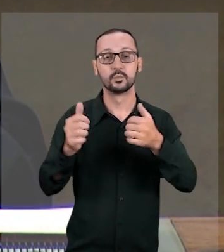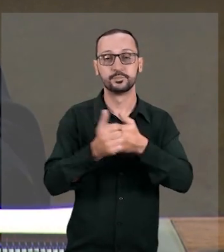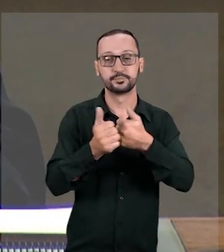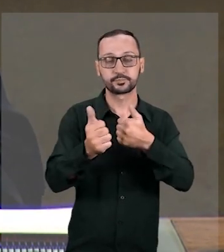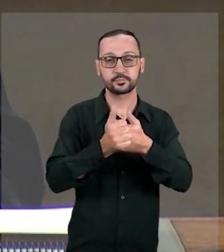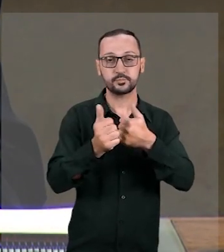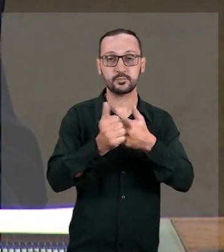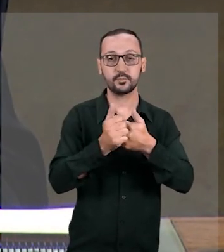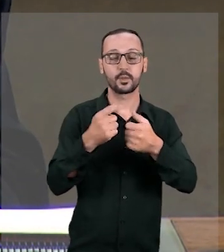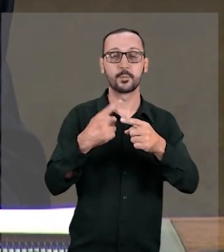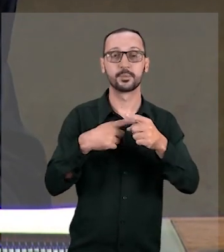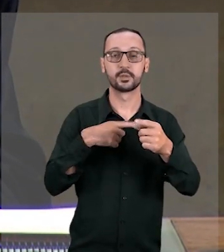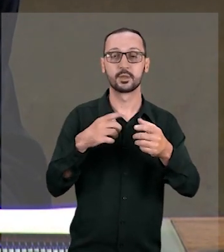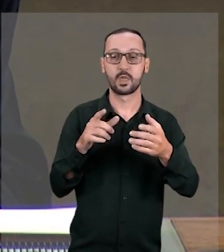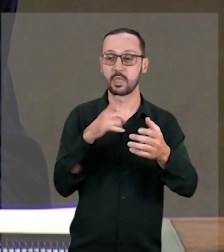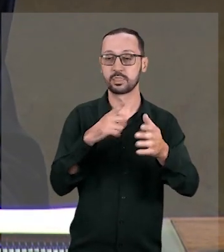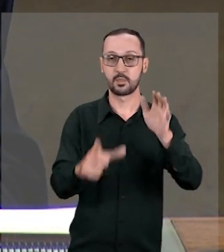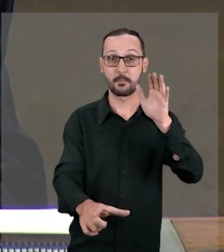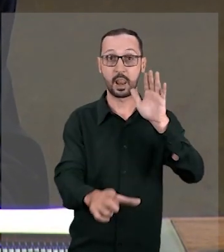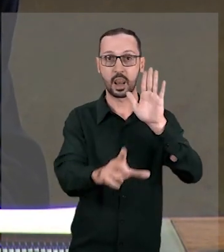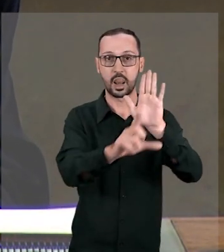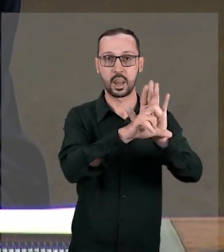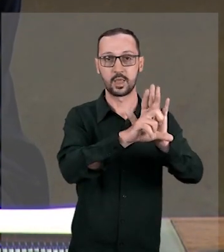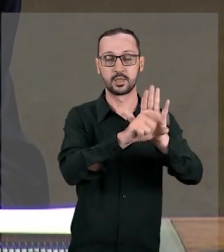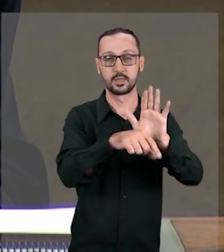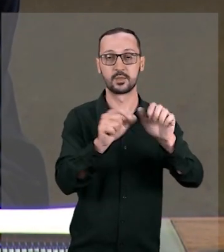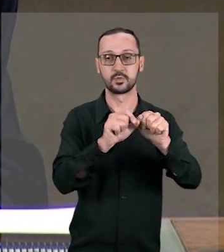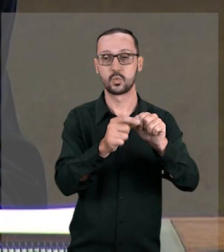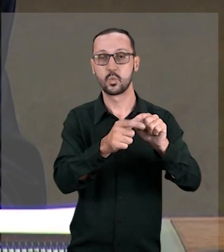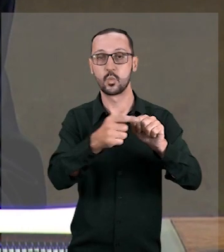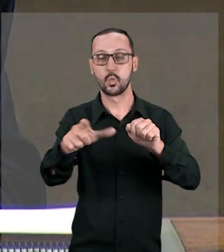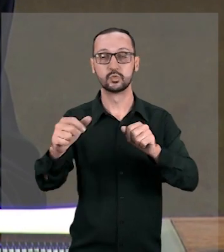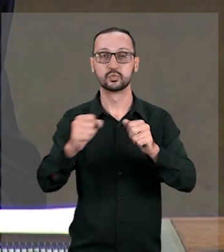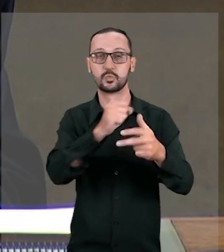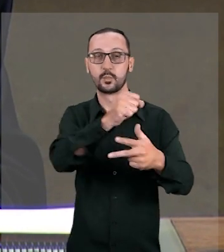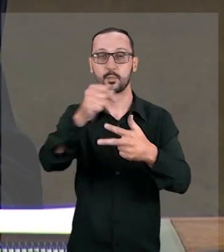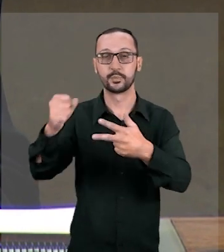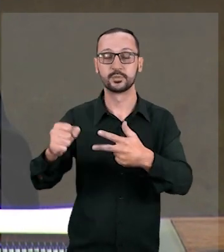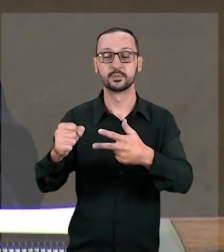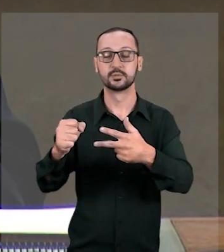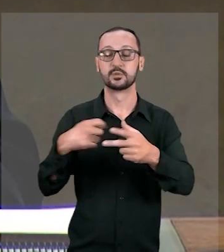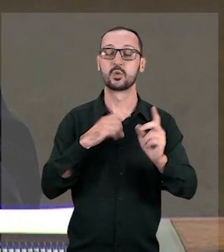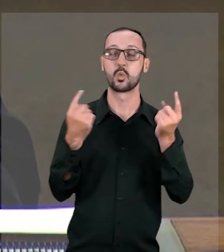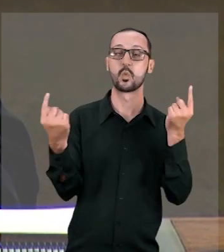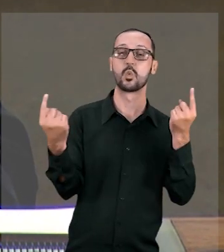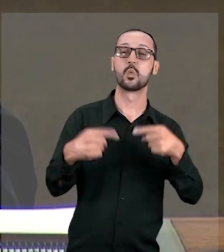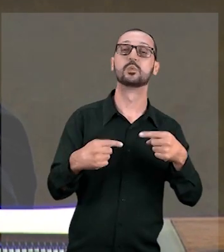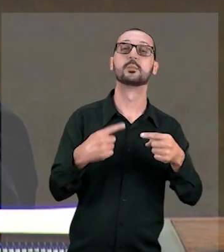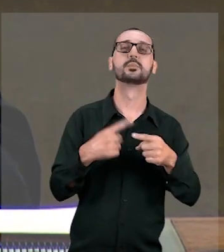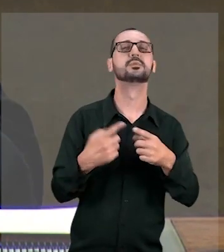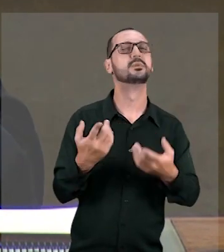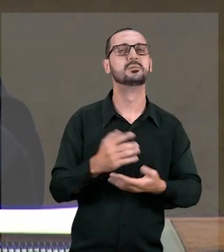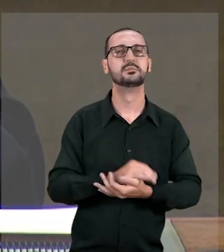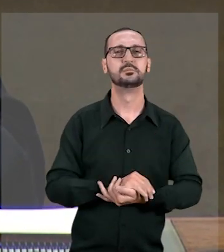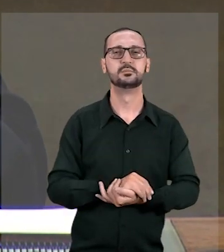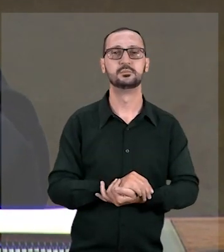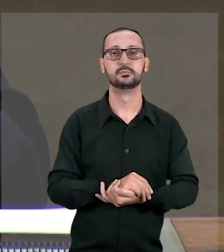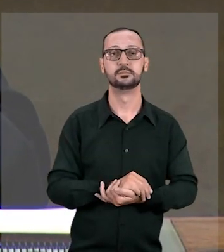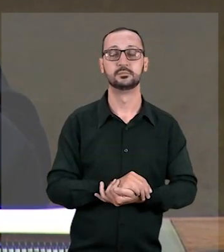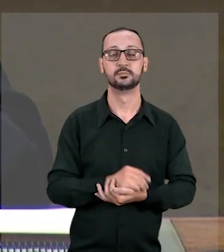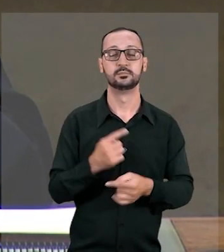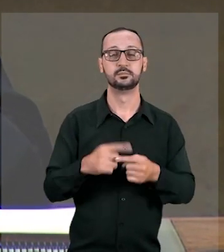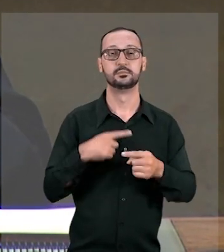Corte desempenha ao invalidar uma lei, ao invalidar ato dos outros poderes. Por que se diz contramajoritário?